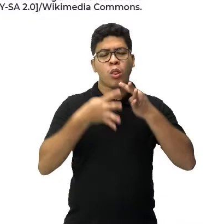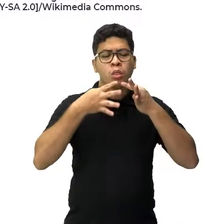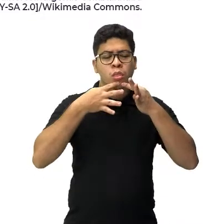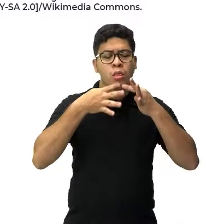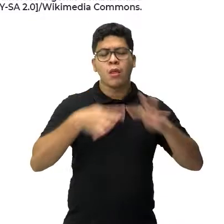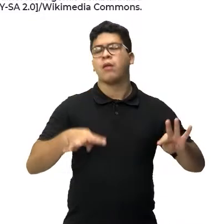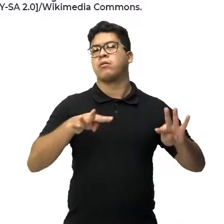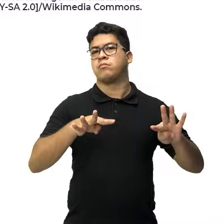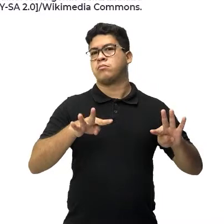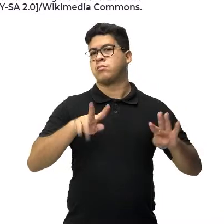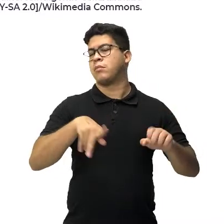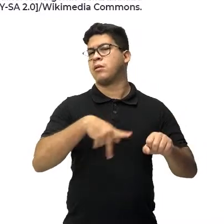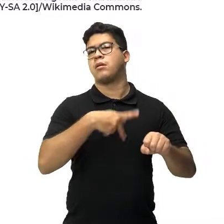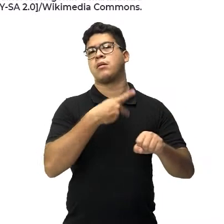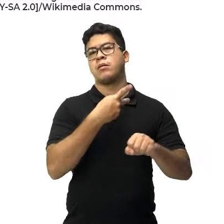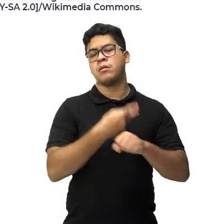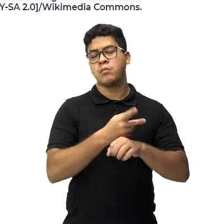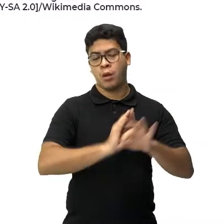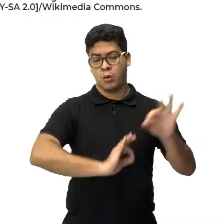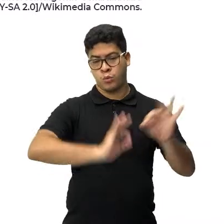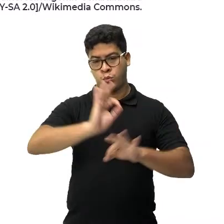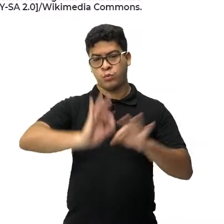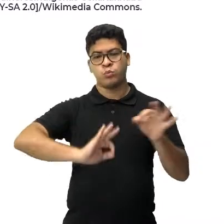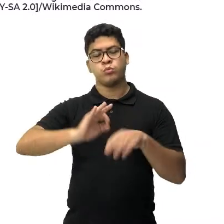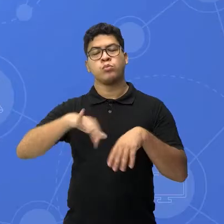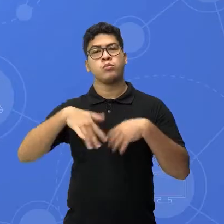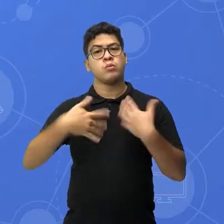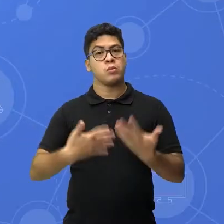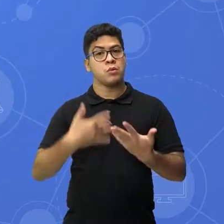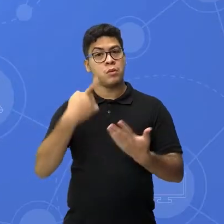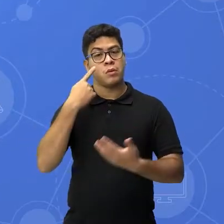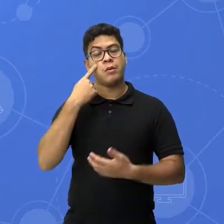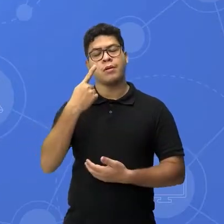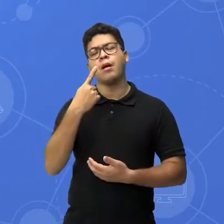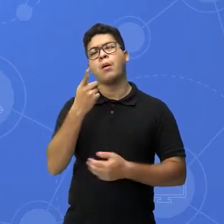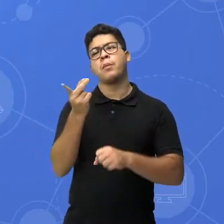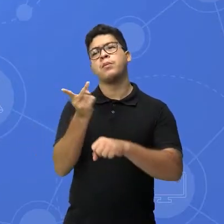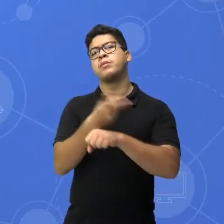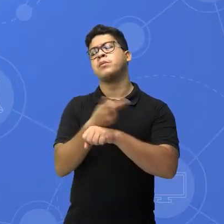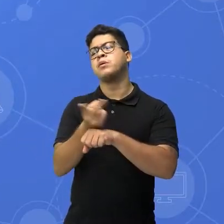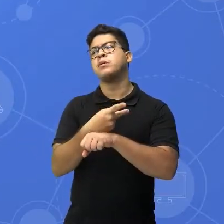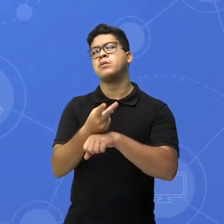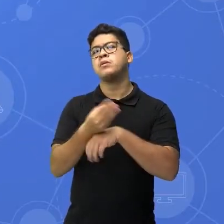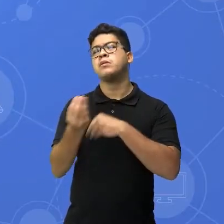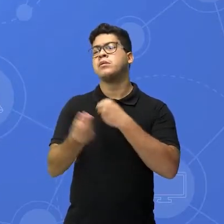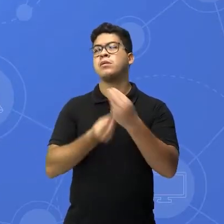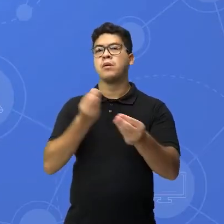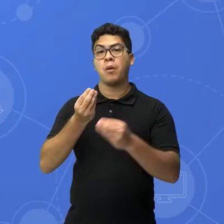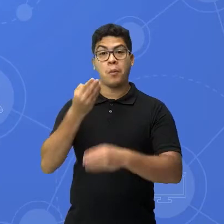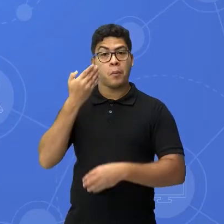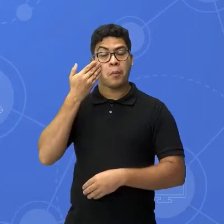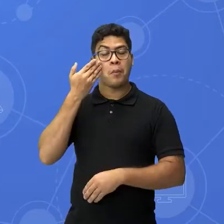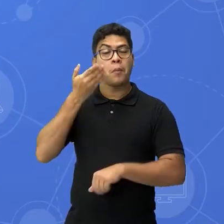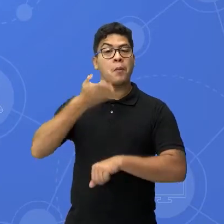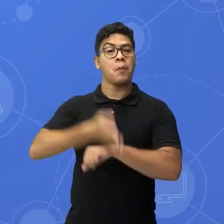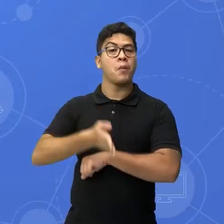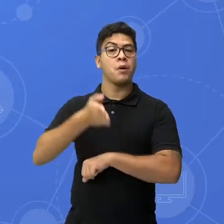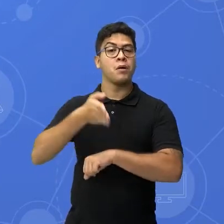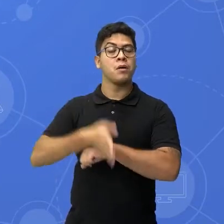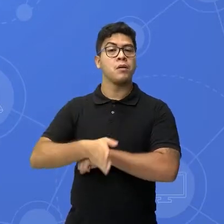juventude indígena, ela está se organizando e está buscando participar